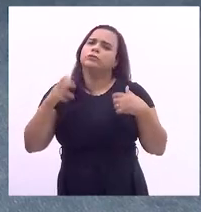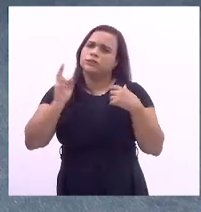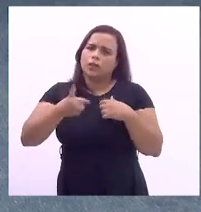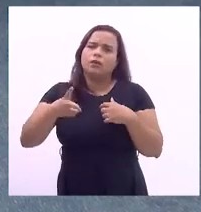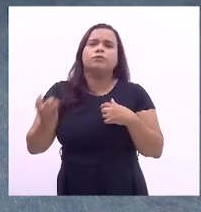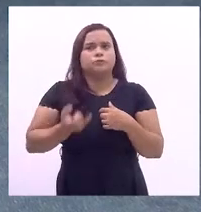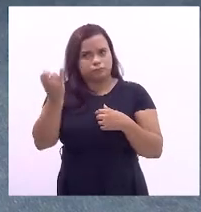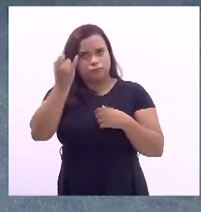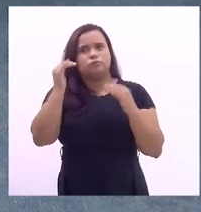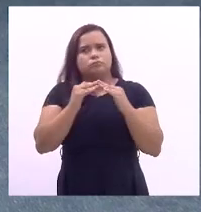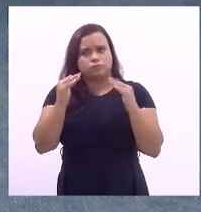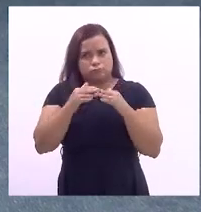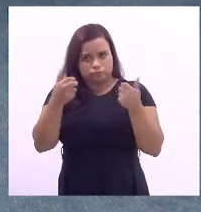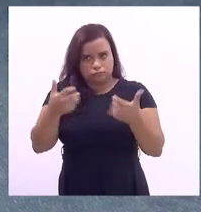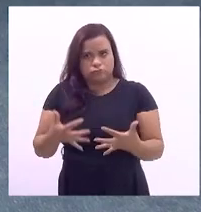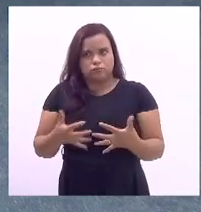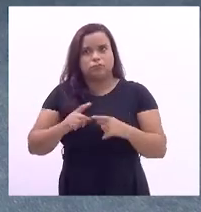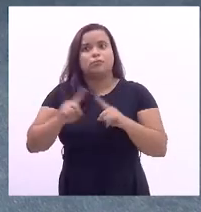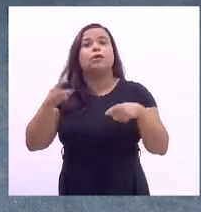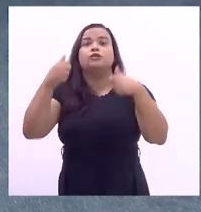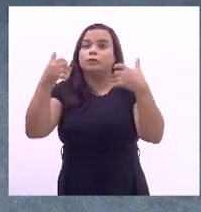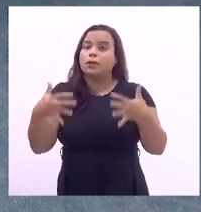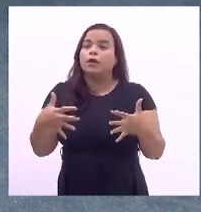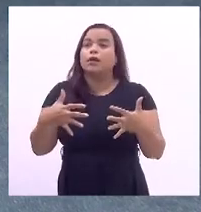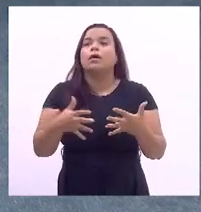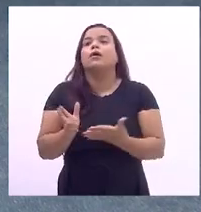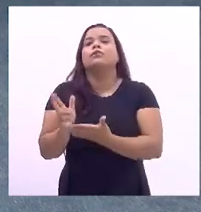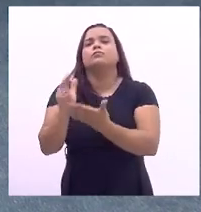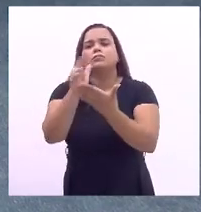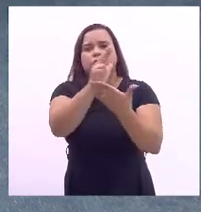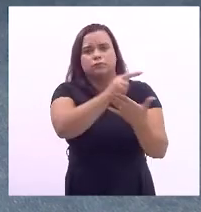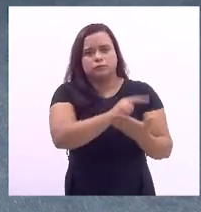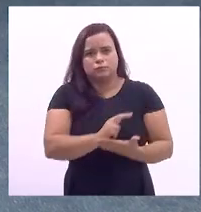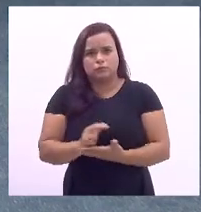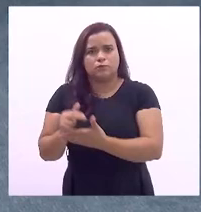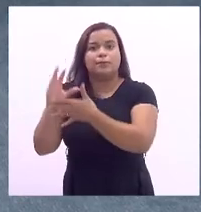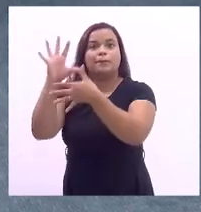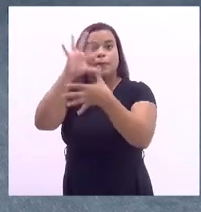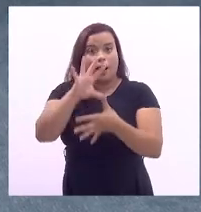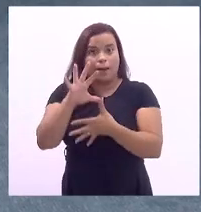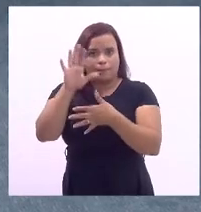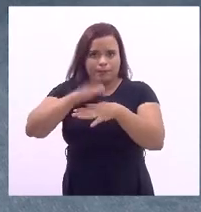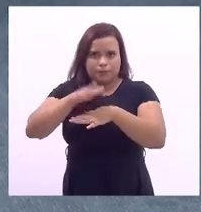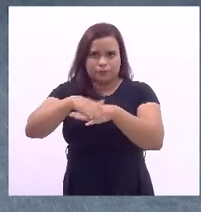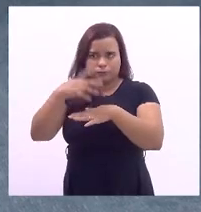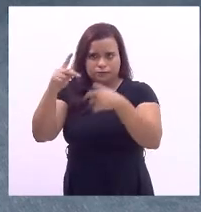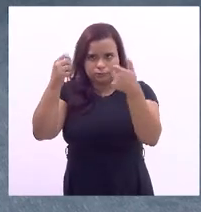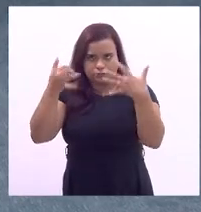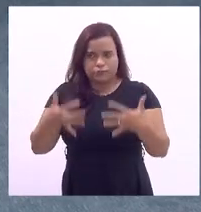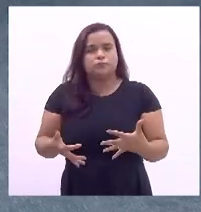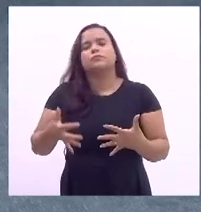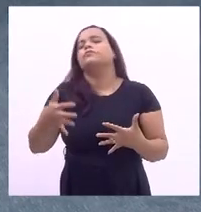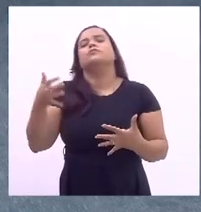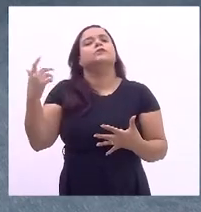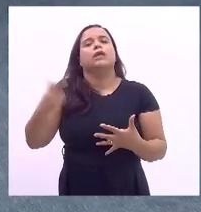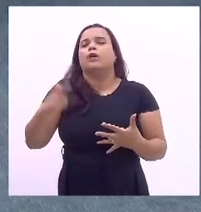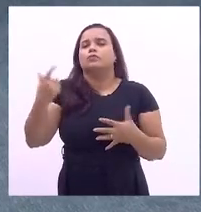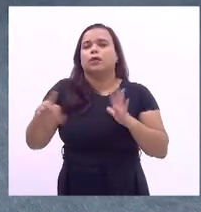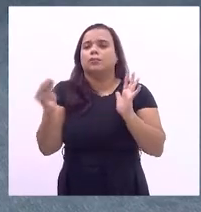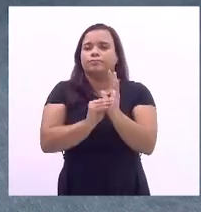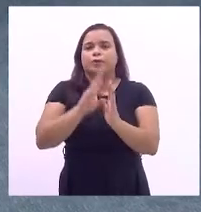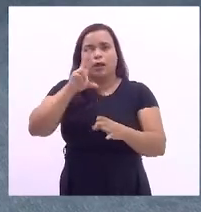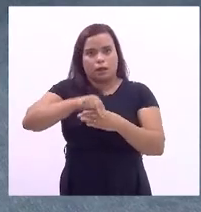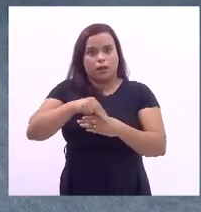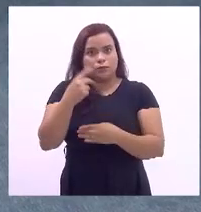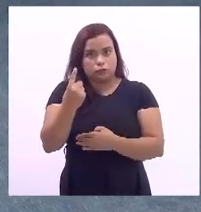só para esclarecer que o gráfico ou seja o mapa que o senhor muito bem apontou que não se encontra no atual o